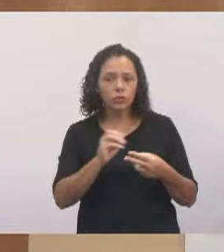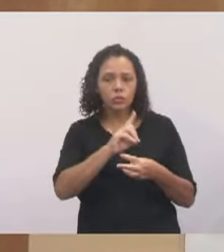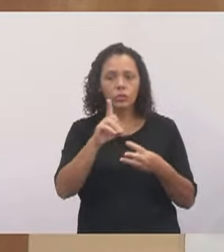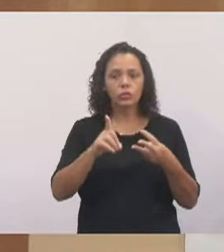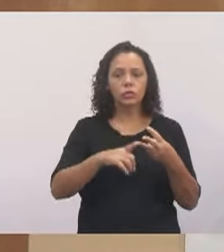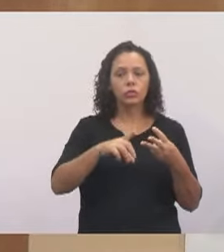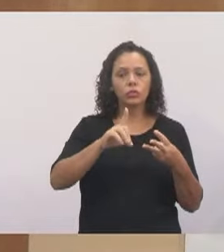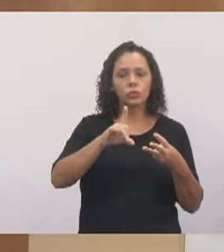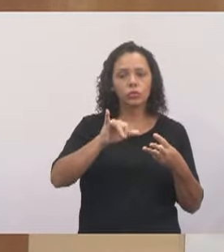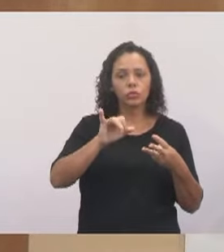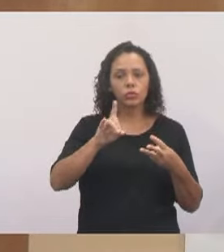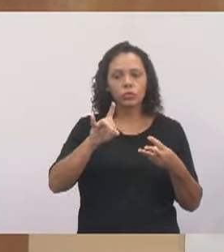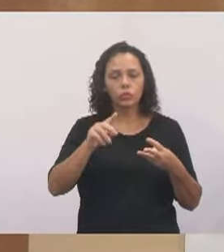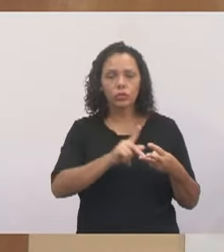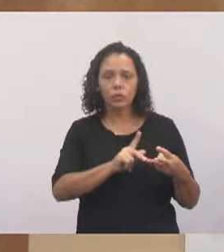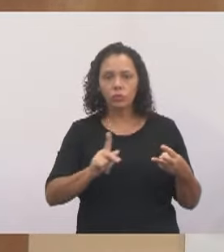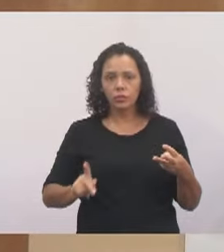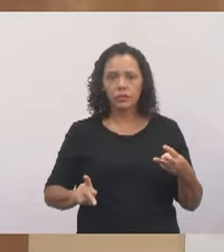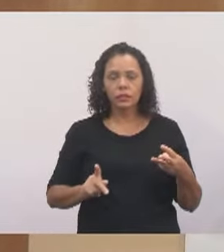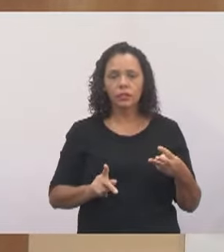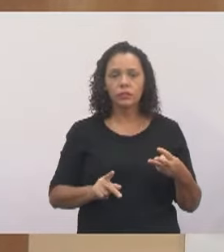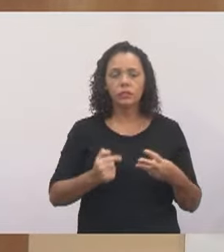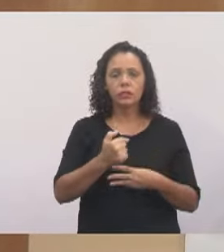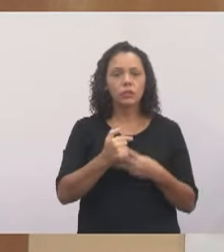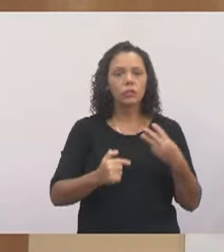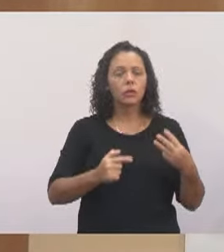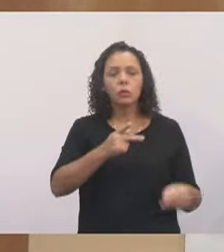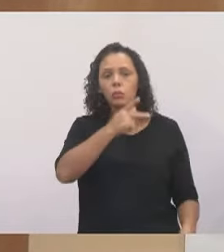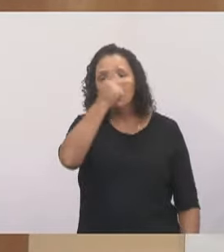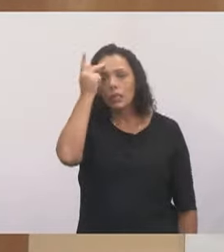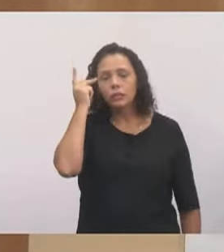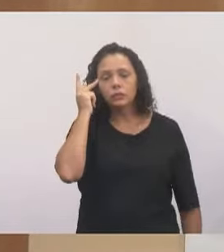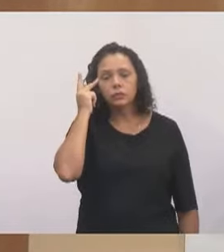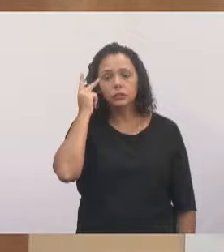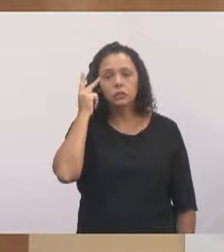eterno presidente, né? Enfim, são pessoas